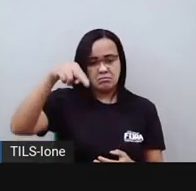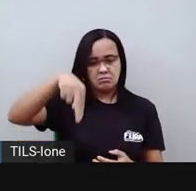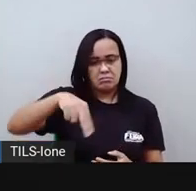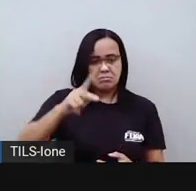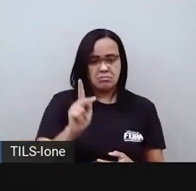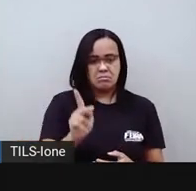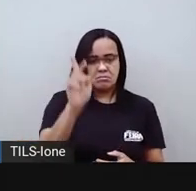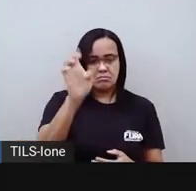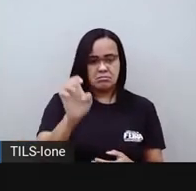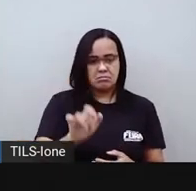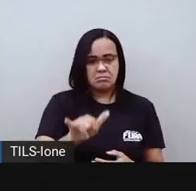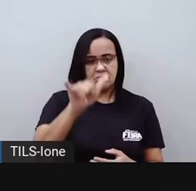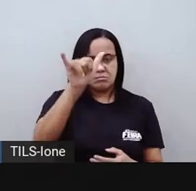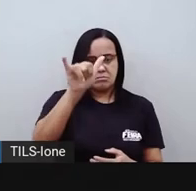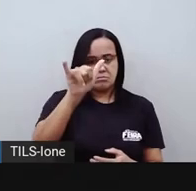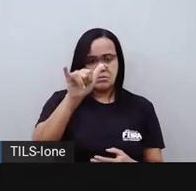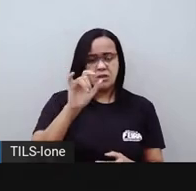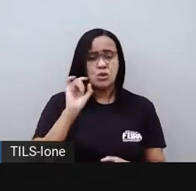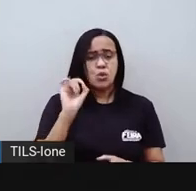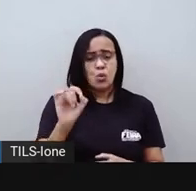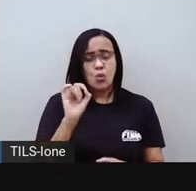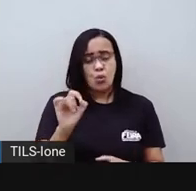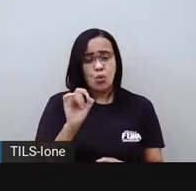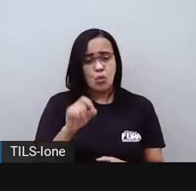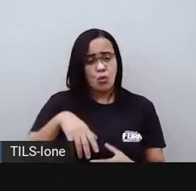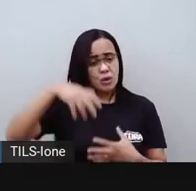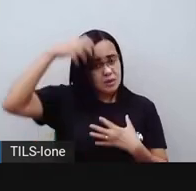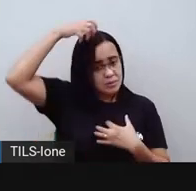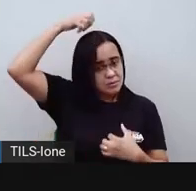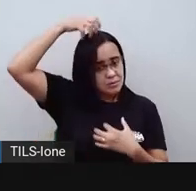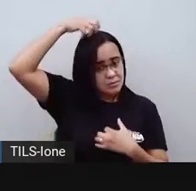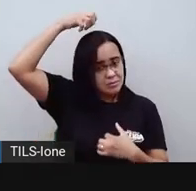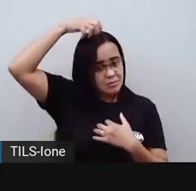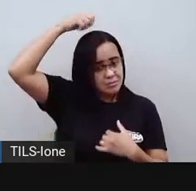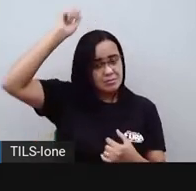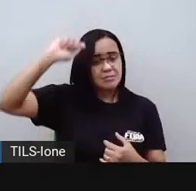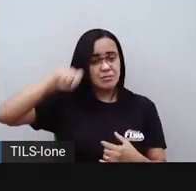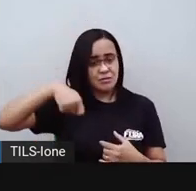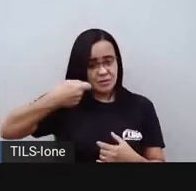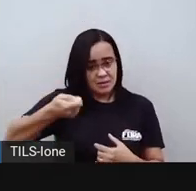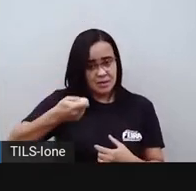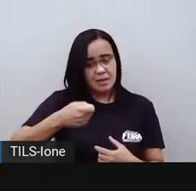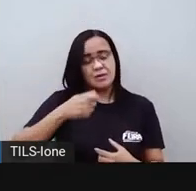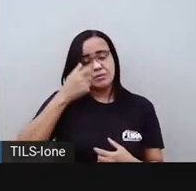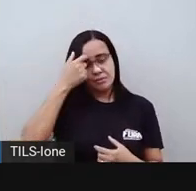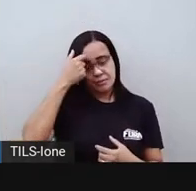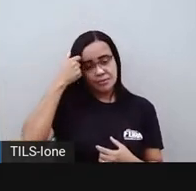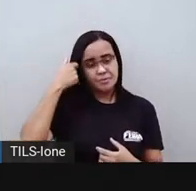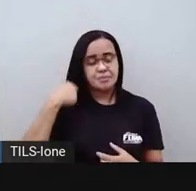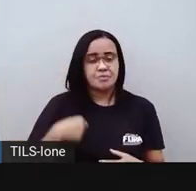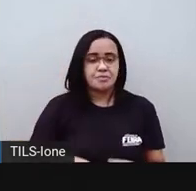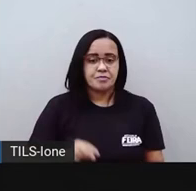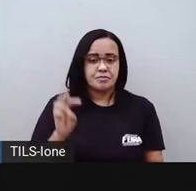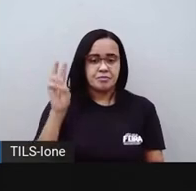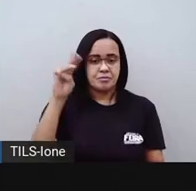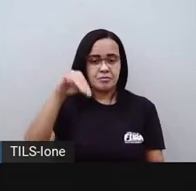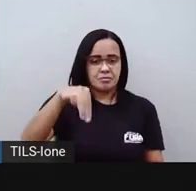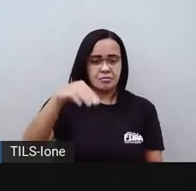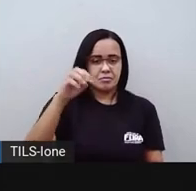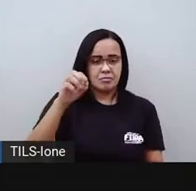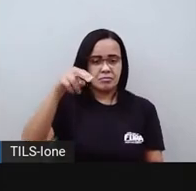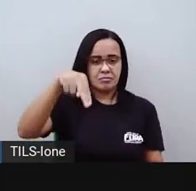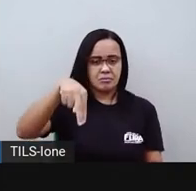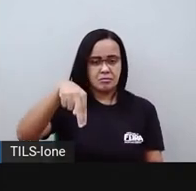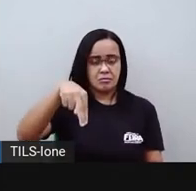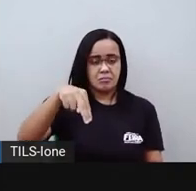macaco. Macaco. Macaquinho aí. Olha aí o macaquinho. É monkey. Vamos repetir? Vamos.